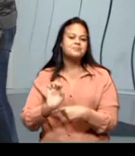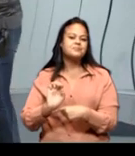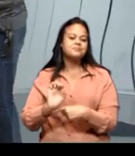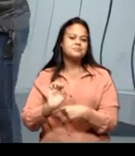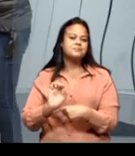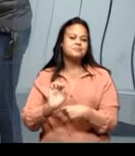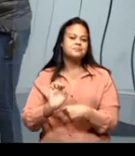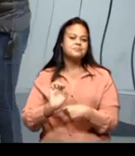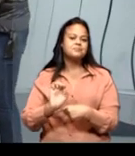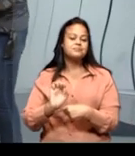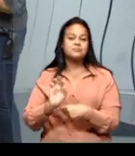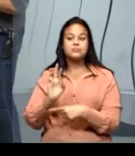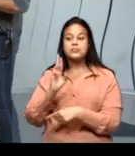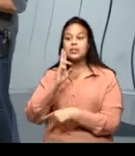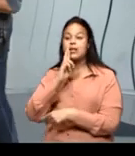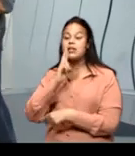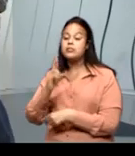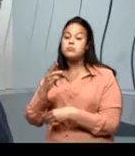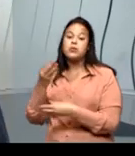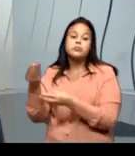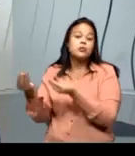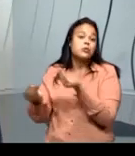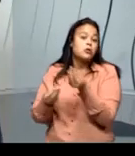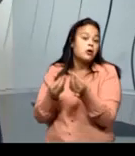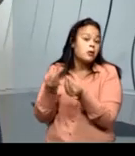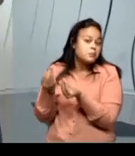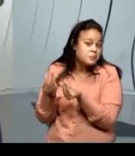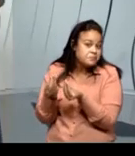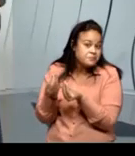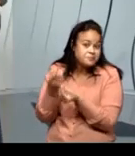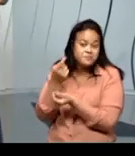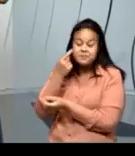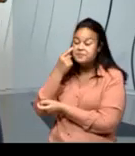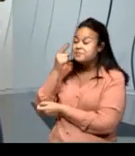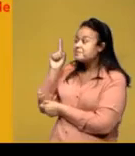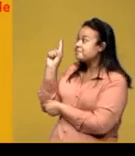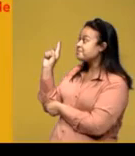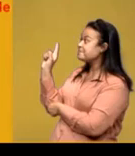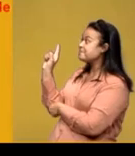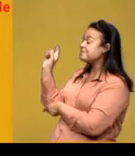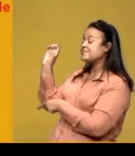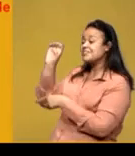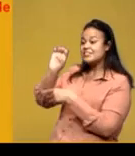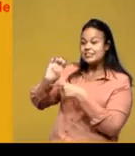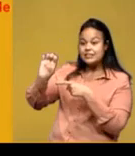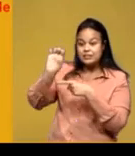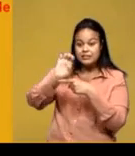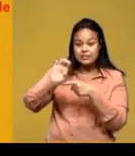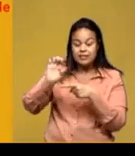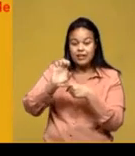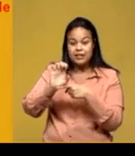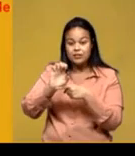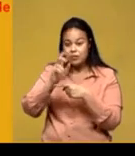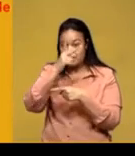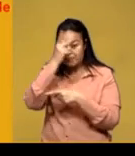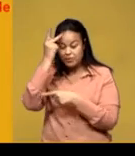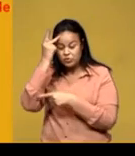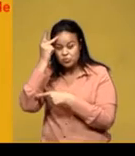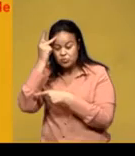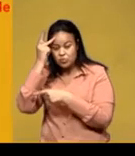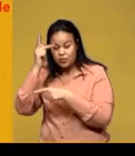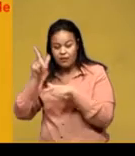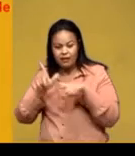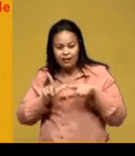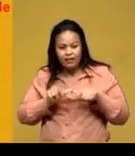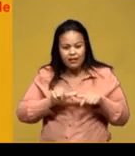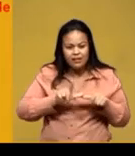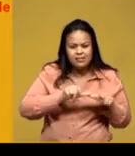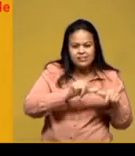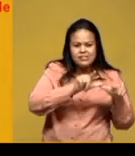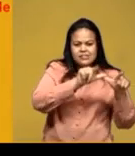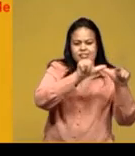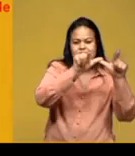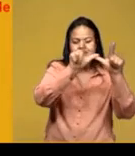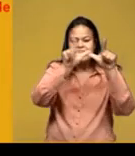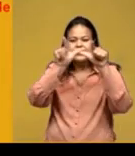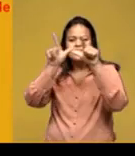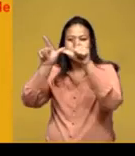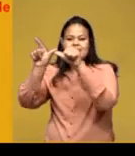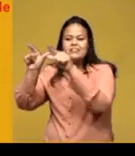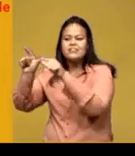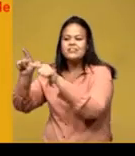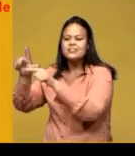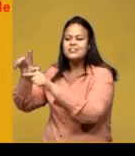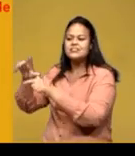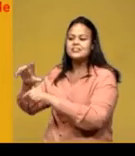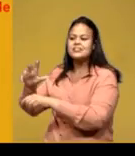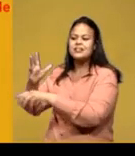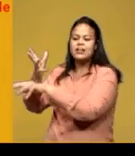a resposta ficaria os estados por onde ele passou e os ecossistemas, Caatinga,